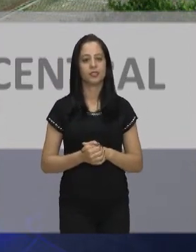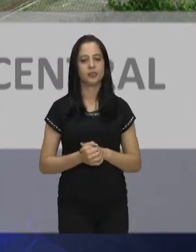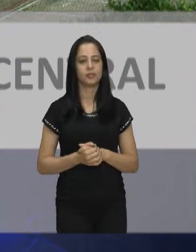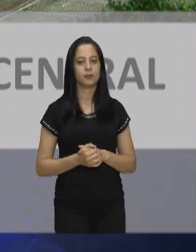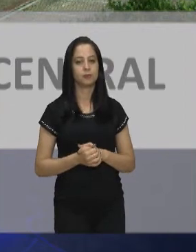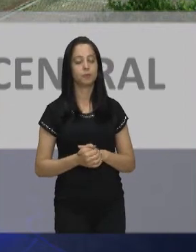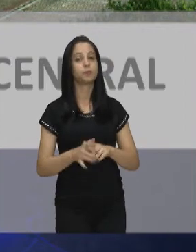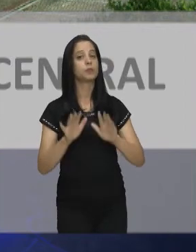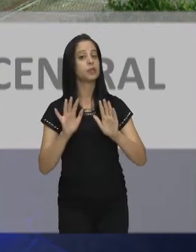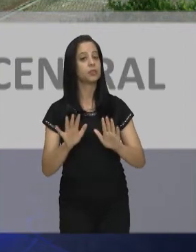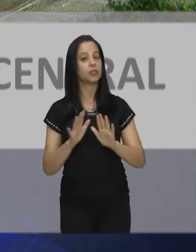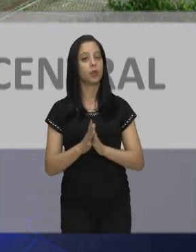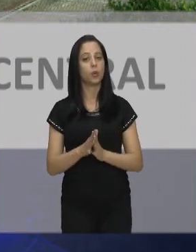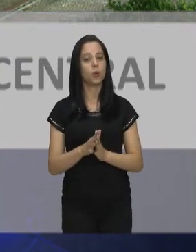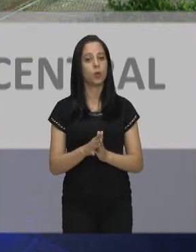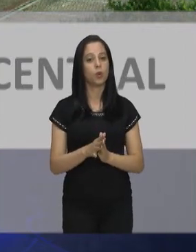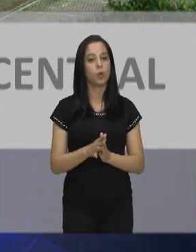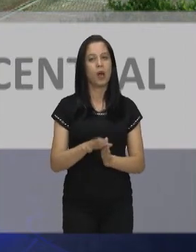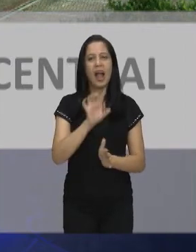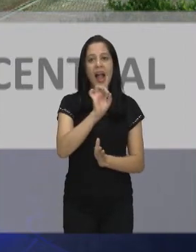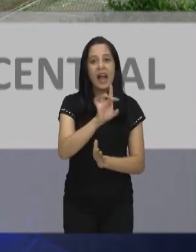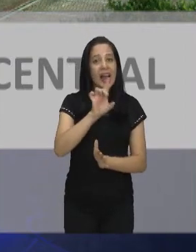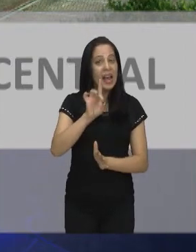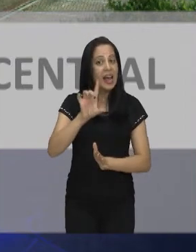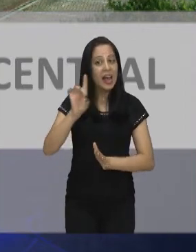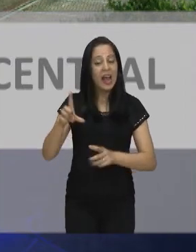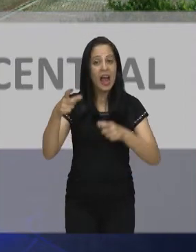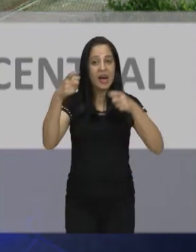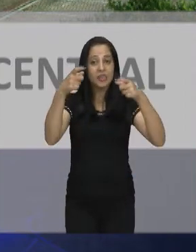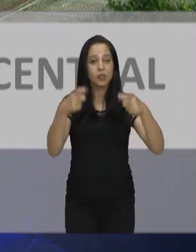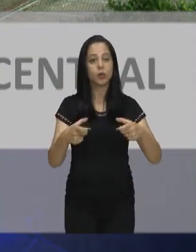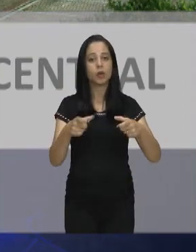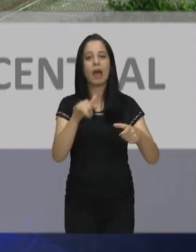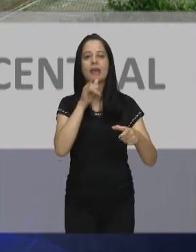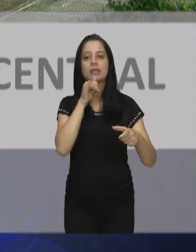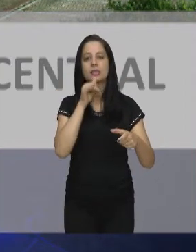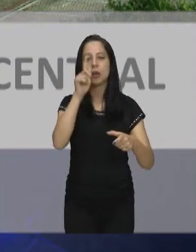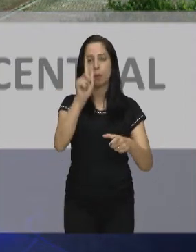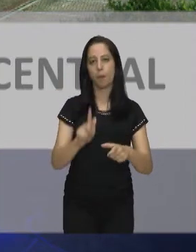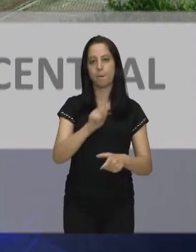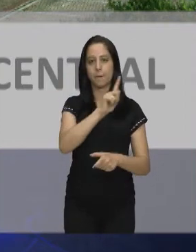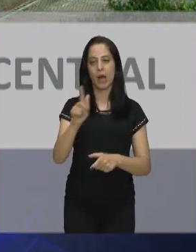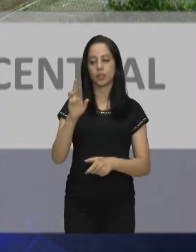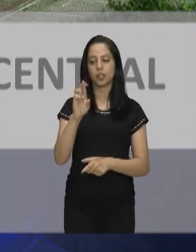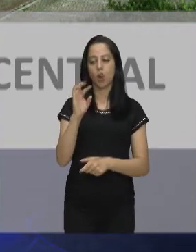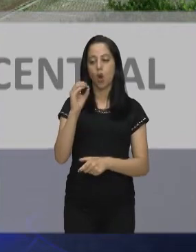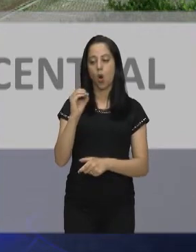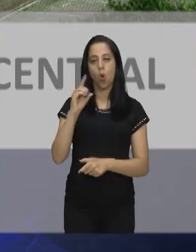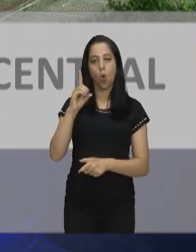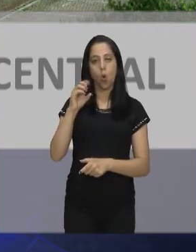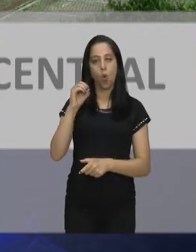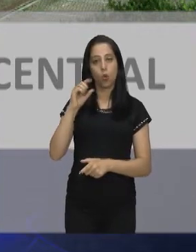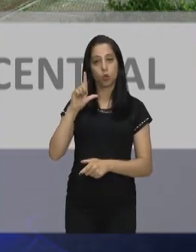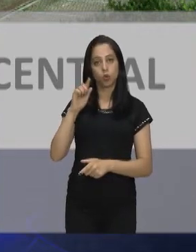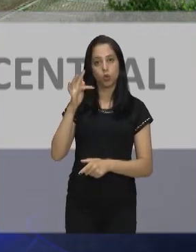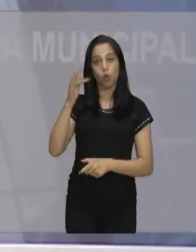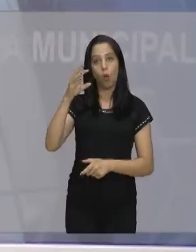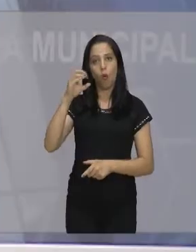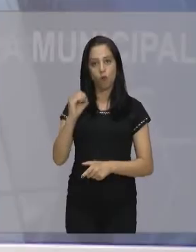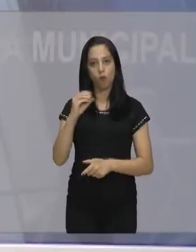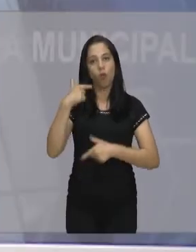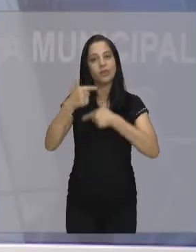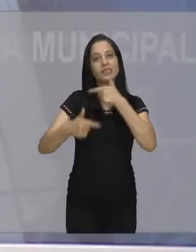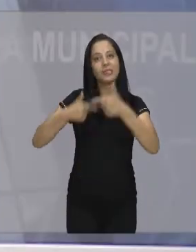de cada um, por exemplo, do Padre Rodolfo, ele é um padre salesiano que viveu e trabalhou em São José dos Campos por 8 anos e morreu em